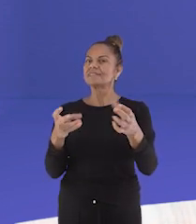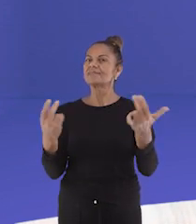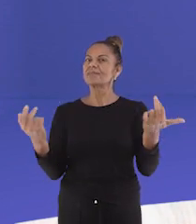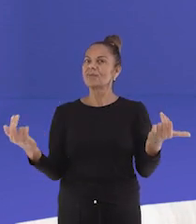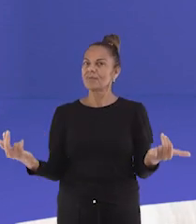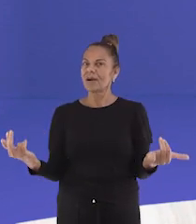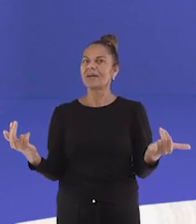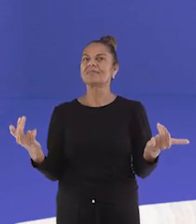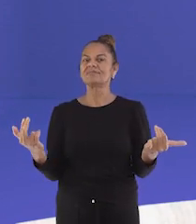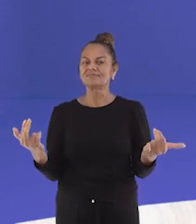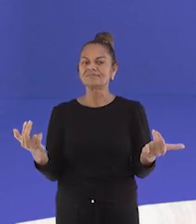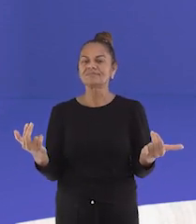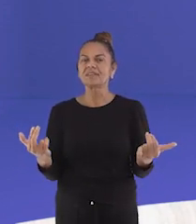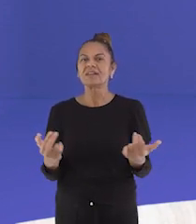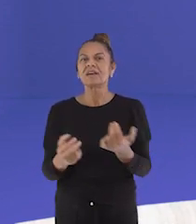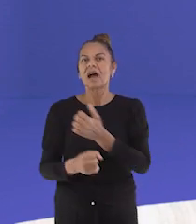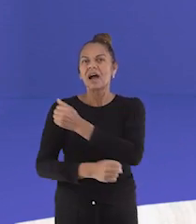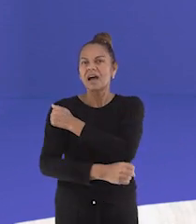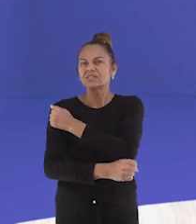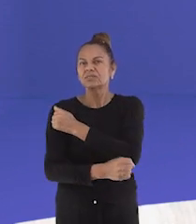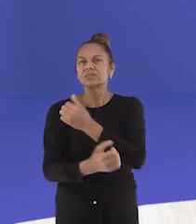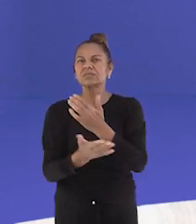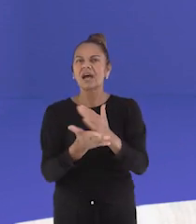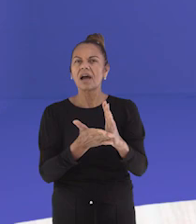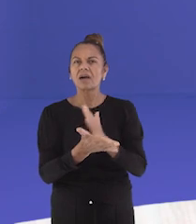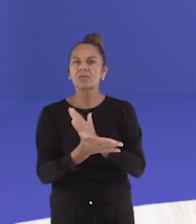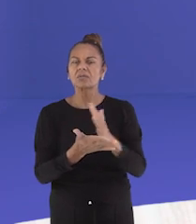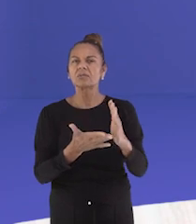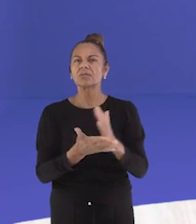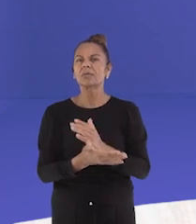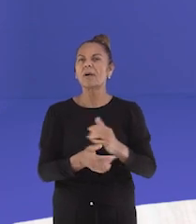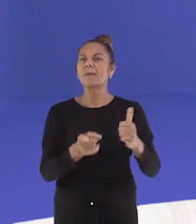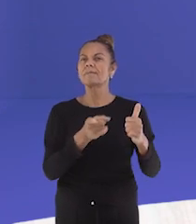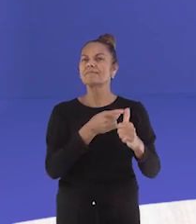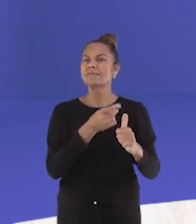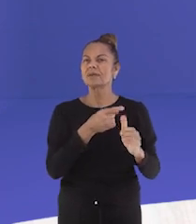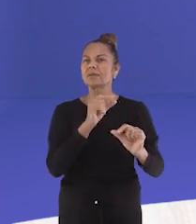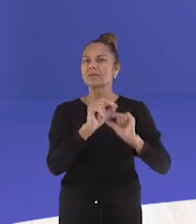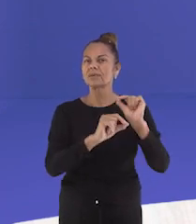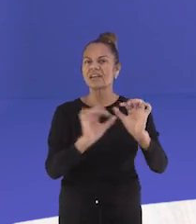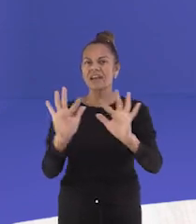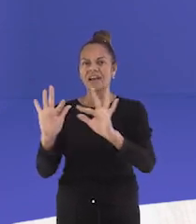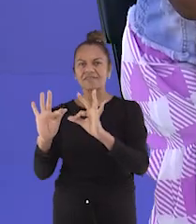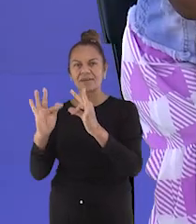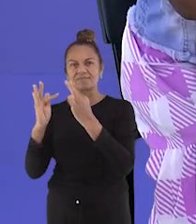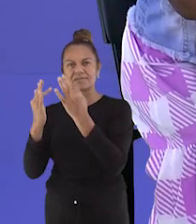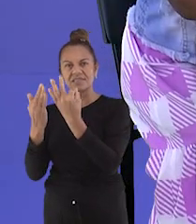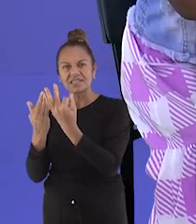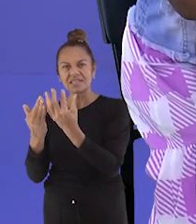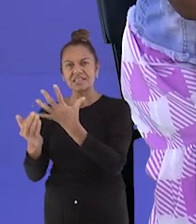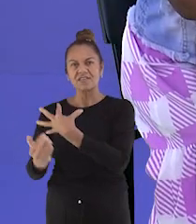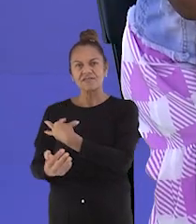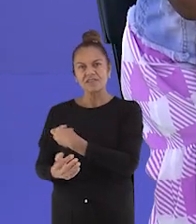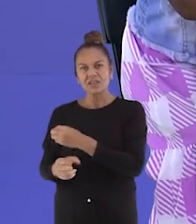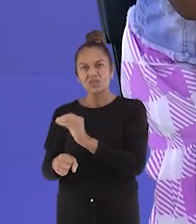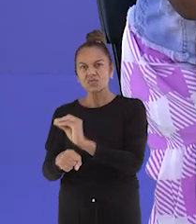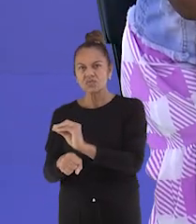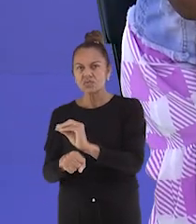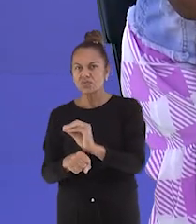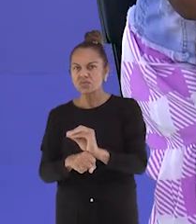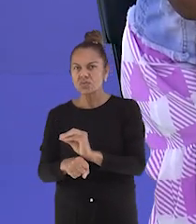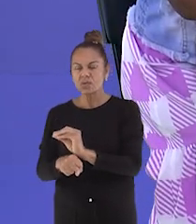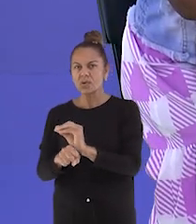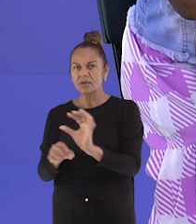Eu percebo que neste segmento, estudantes criam primeiros filhos, vencem